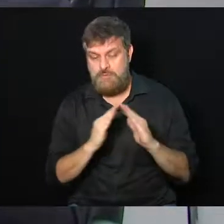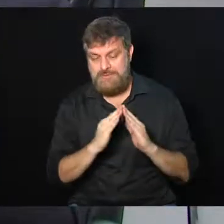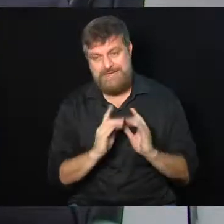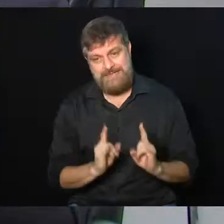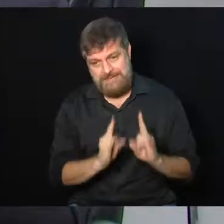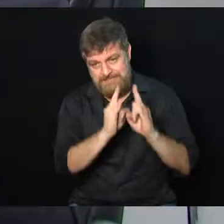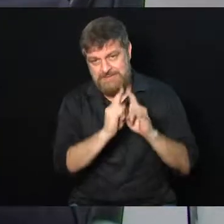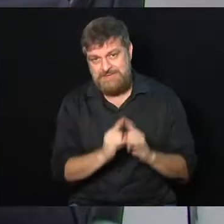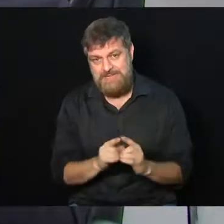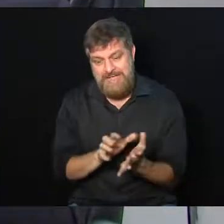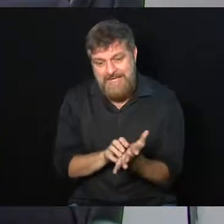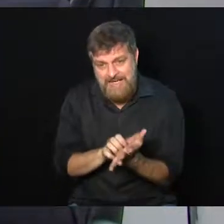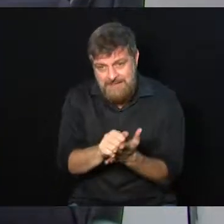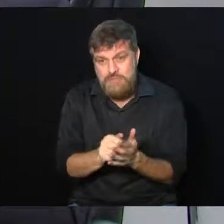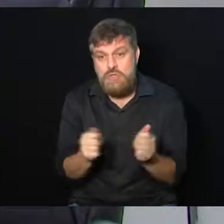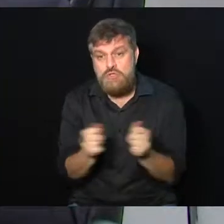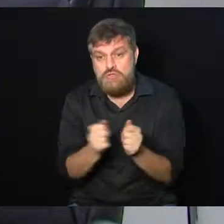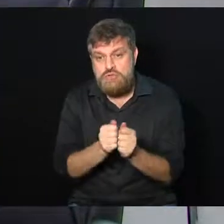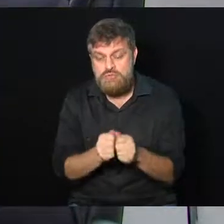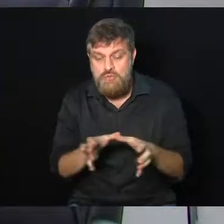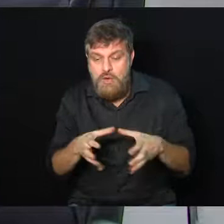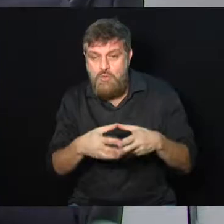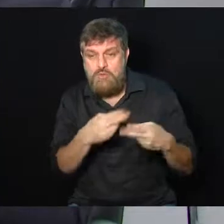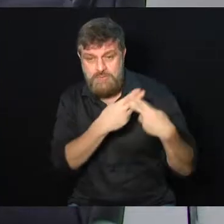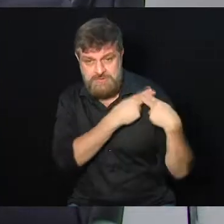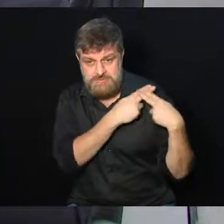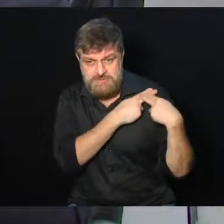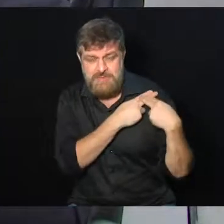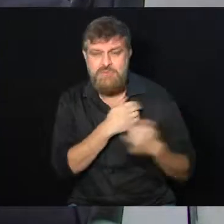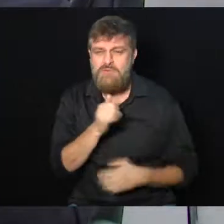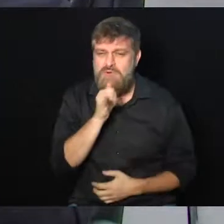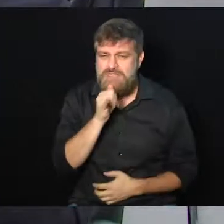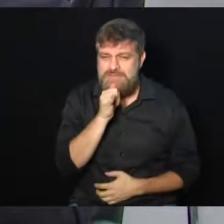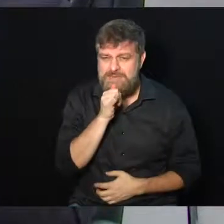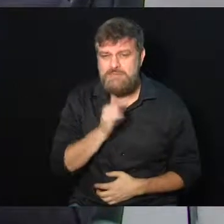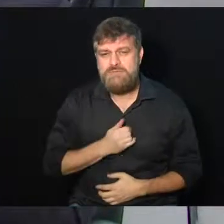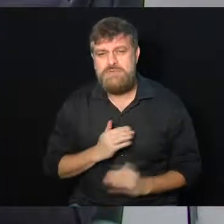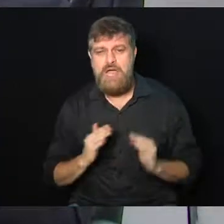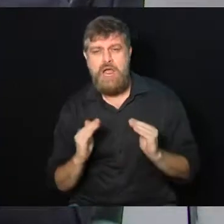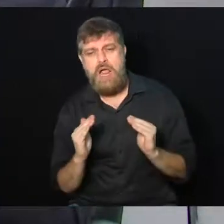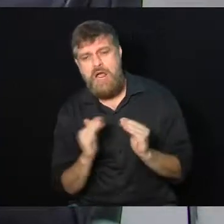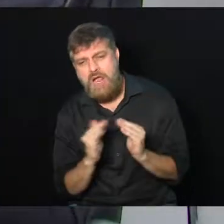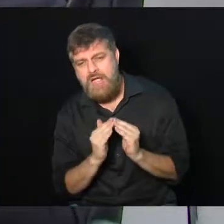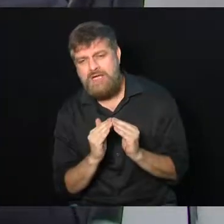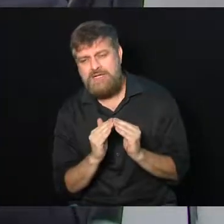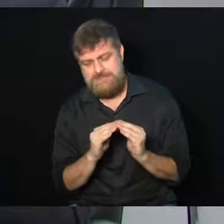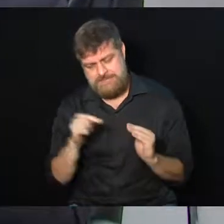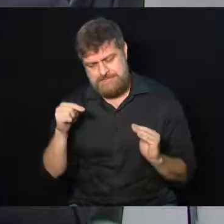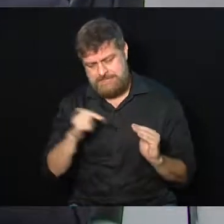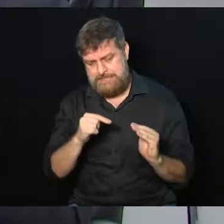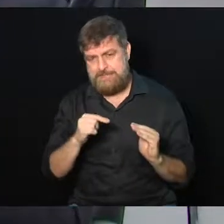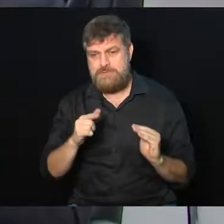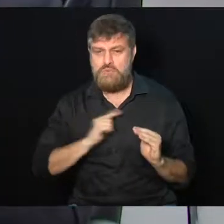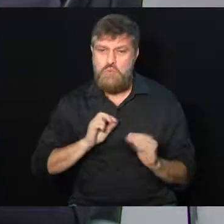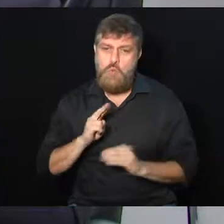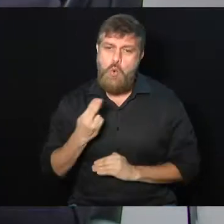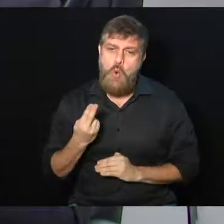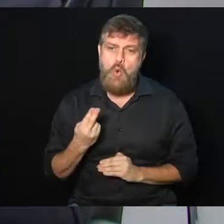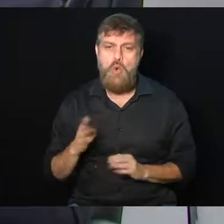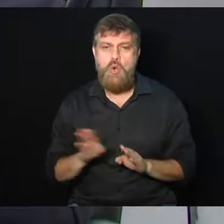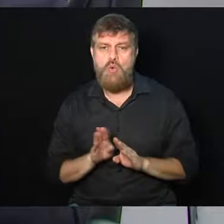2, o cadastro junto ao órgão responsável. Por exemplo, se o imóvel for uma casa ou um